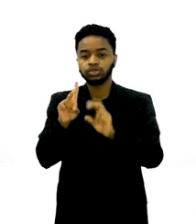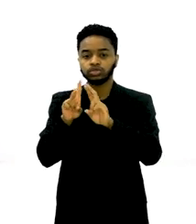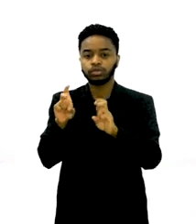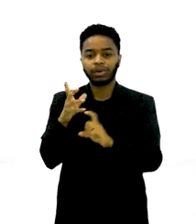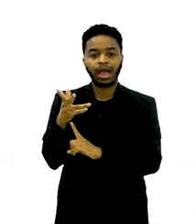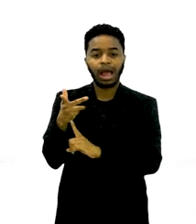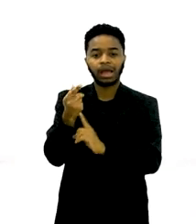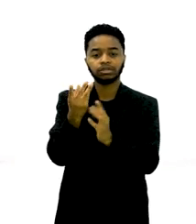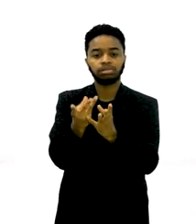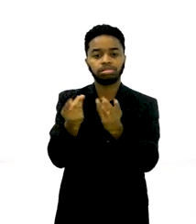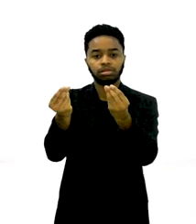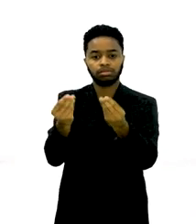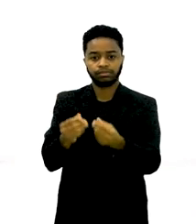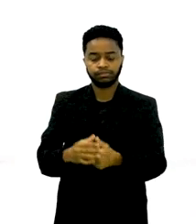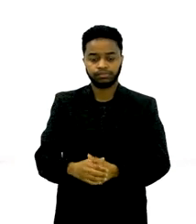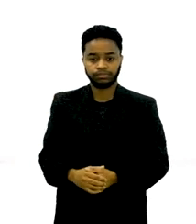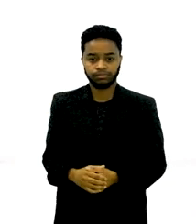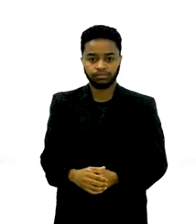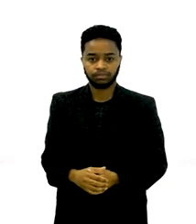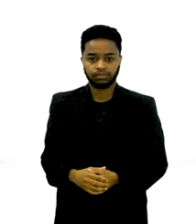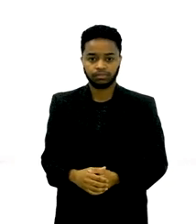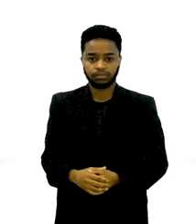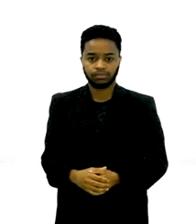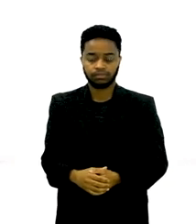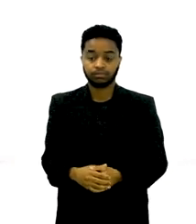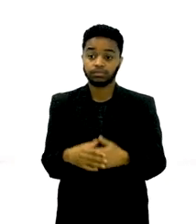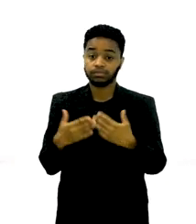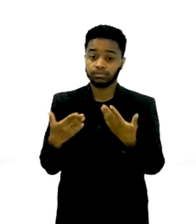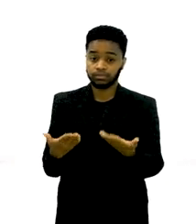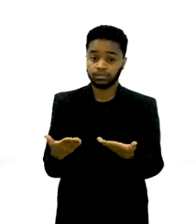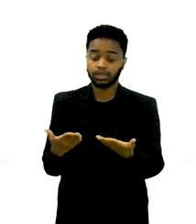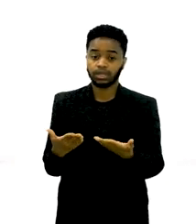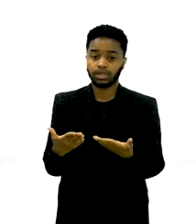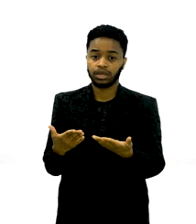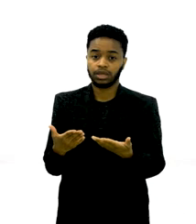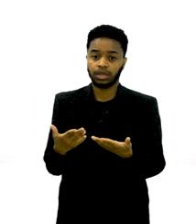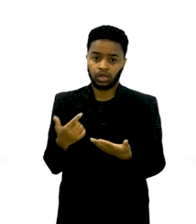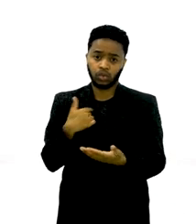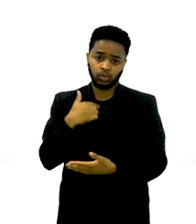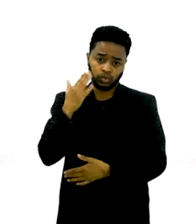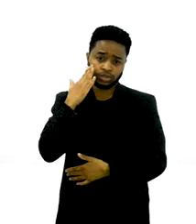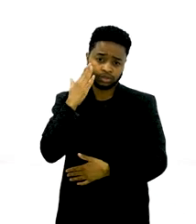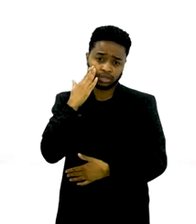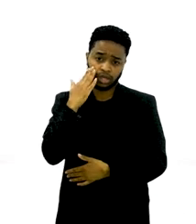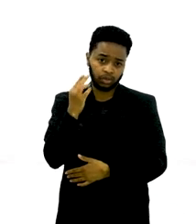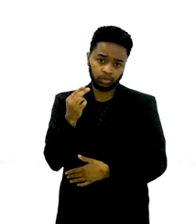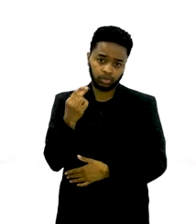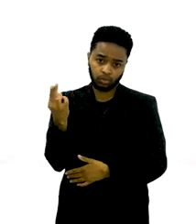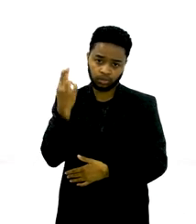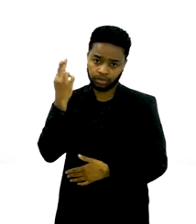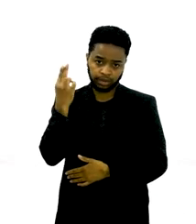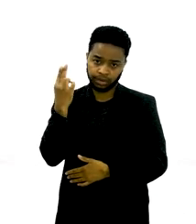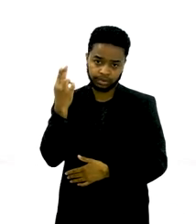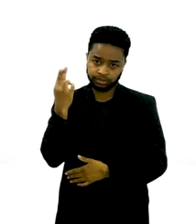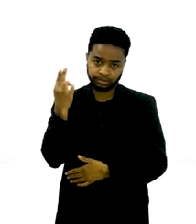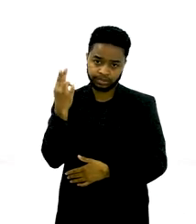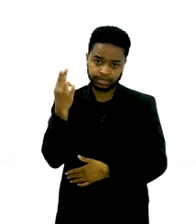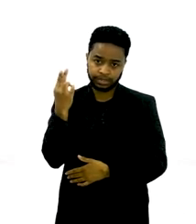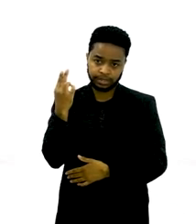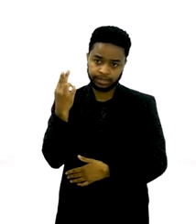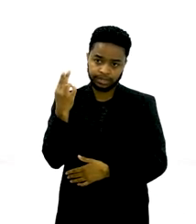Então assim gente eh é sem dó que se eu sei que não tem como manter